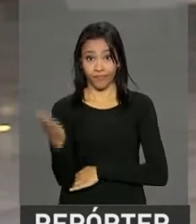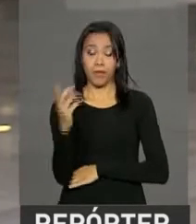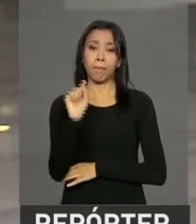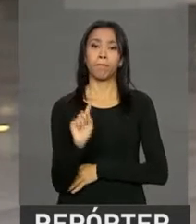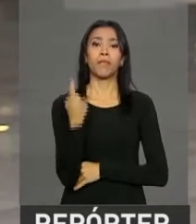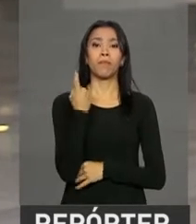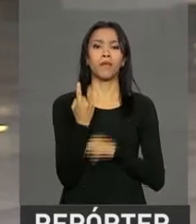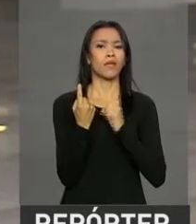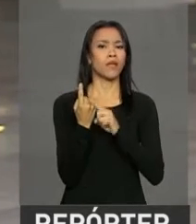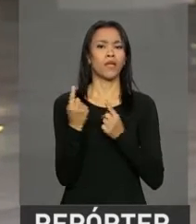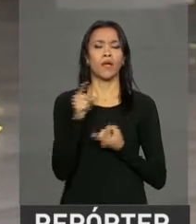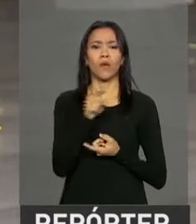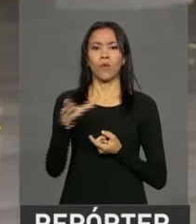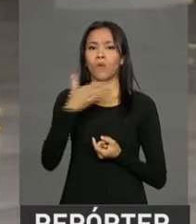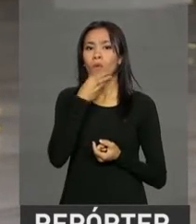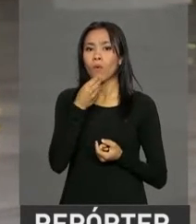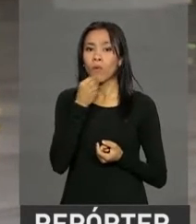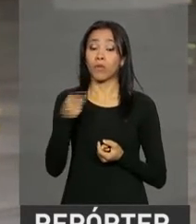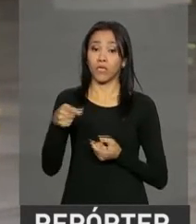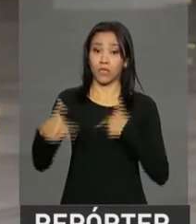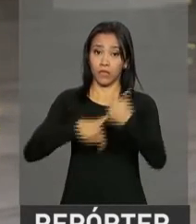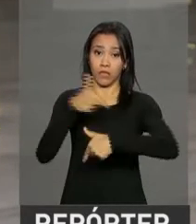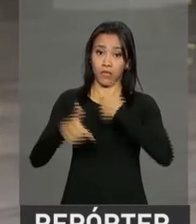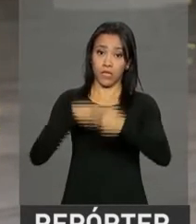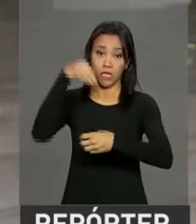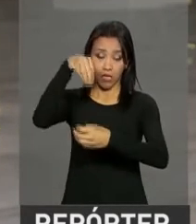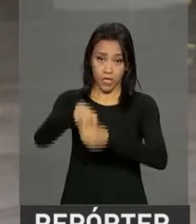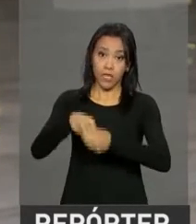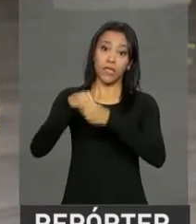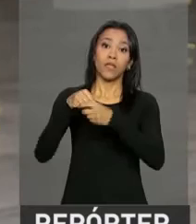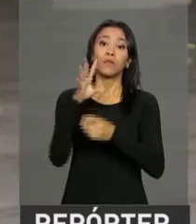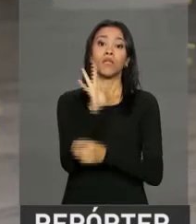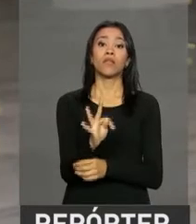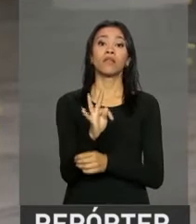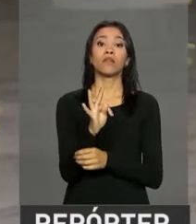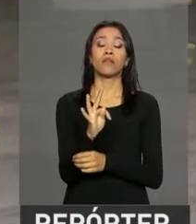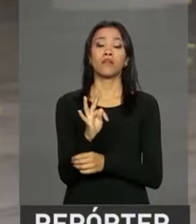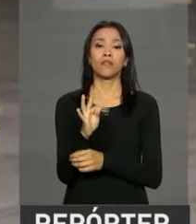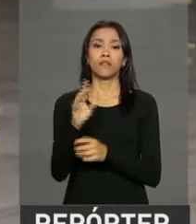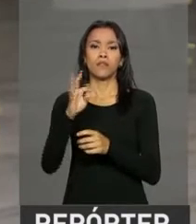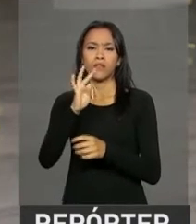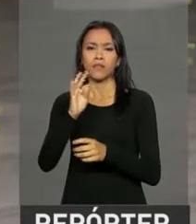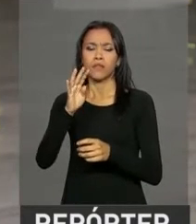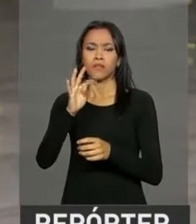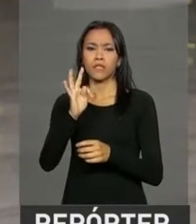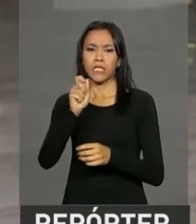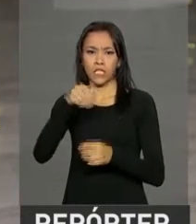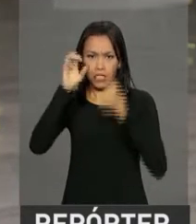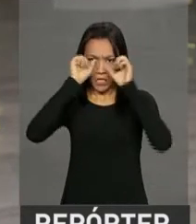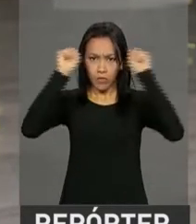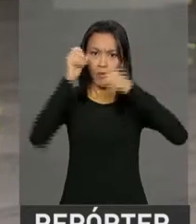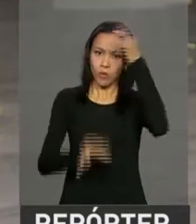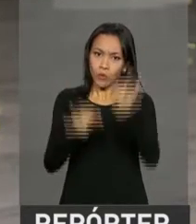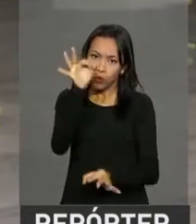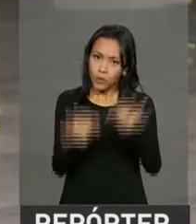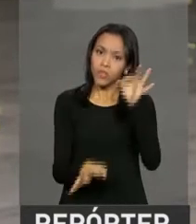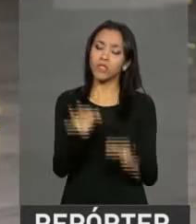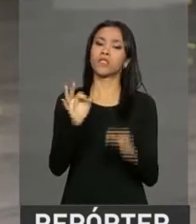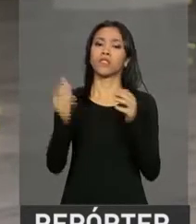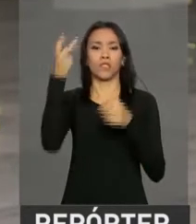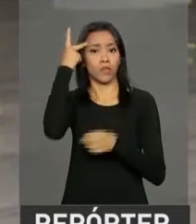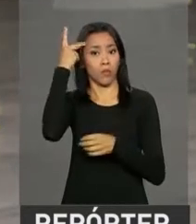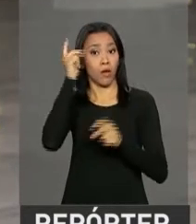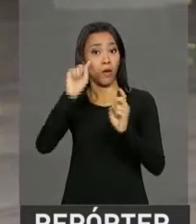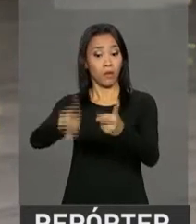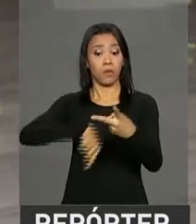com o desembargador decano do tribunal de justiça do estado de são paulo josé carlos xavier de aquino na